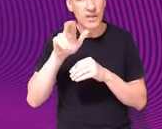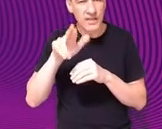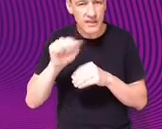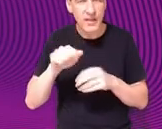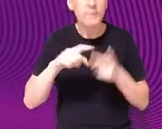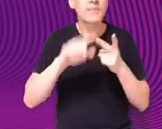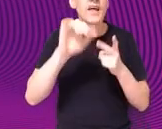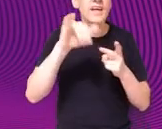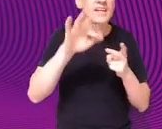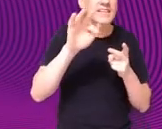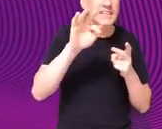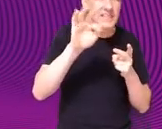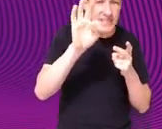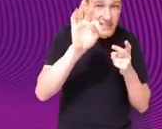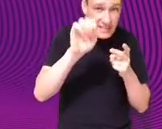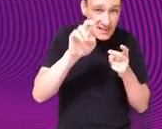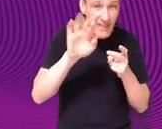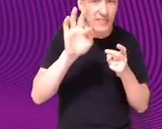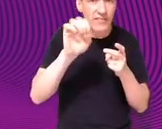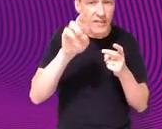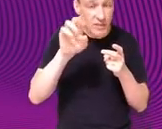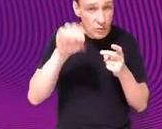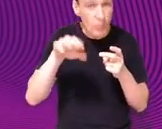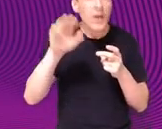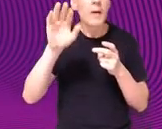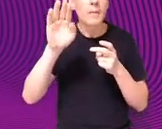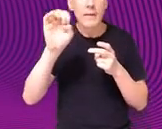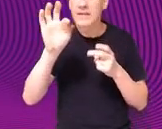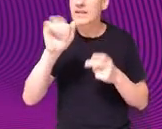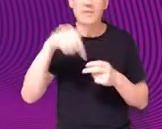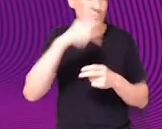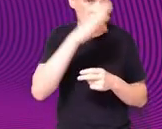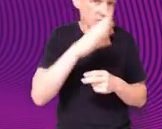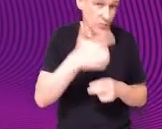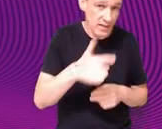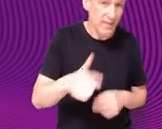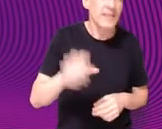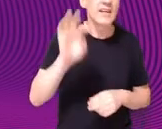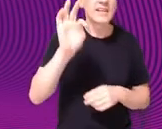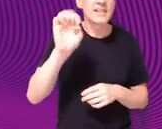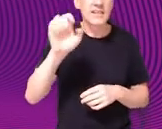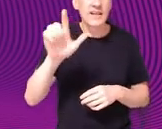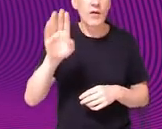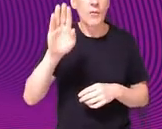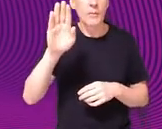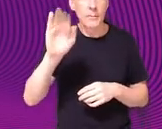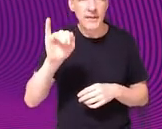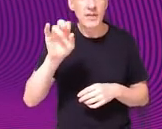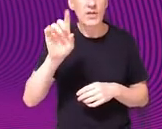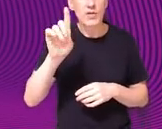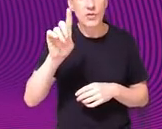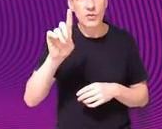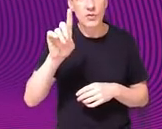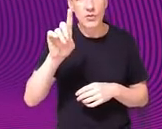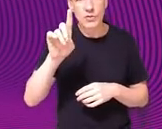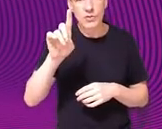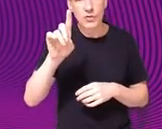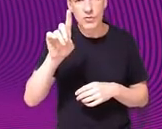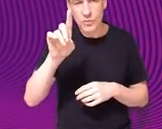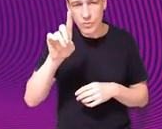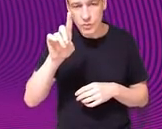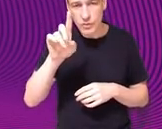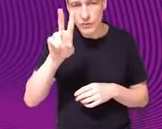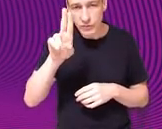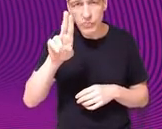telvibudina, que não tem no Brasil, teria que trazer, imunossupressão ou absolutamente nada.